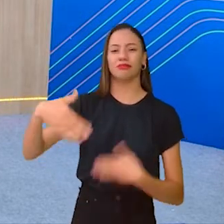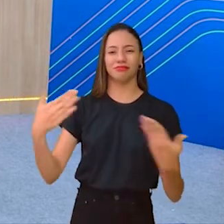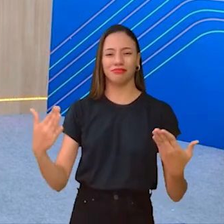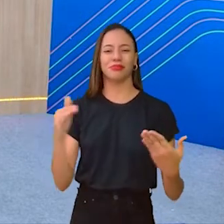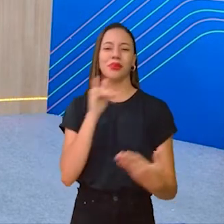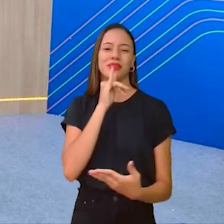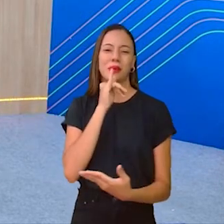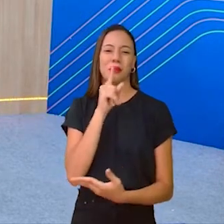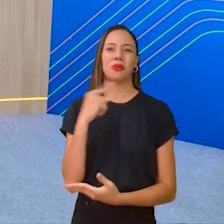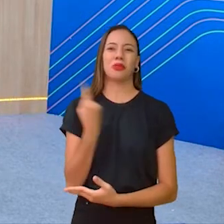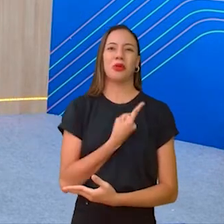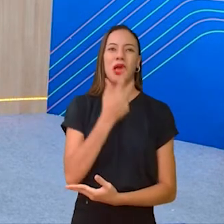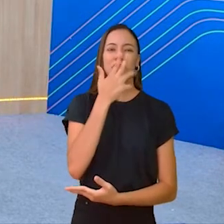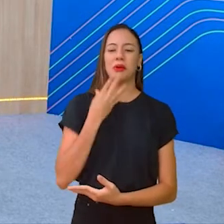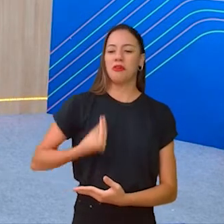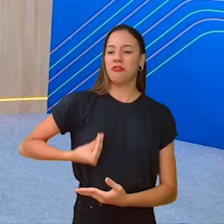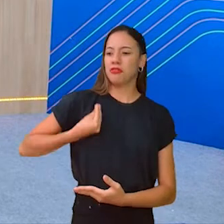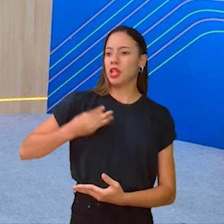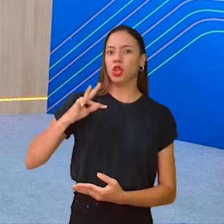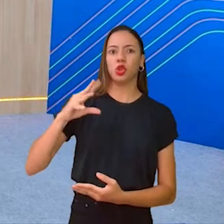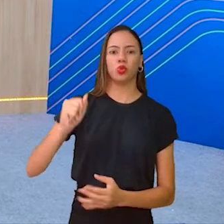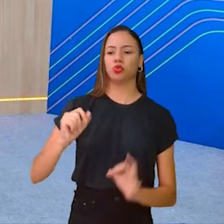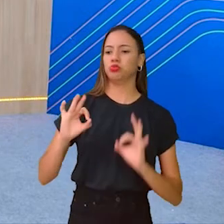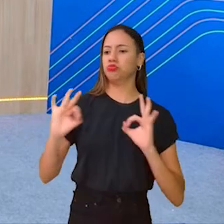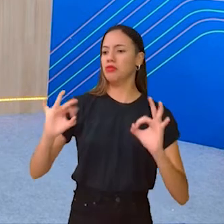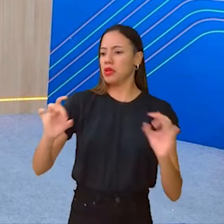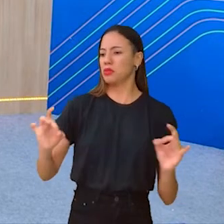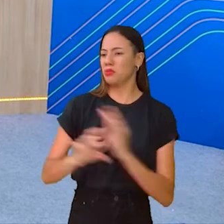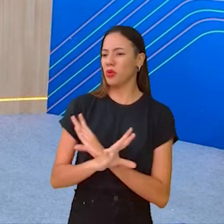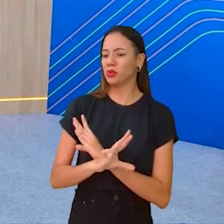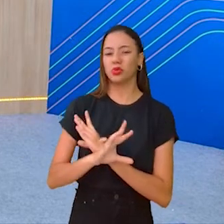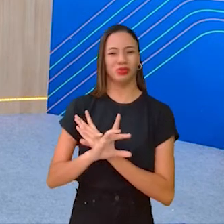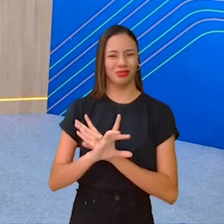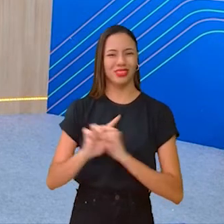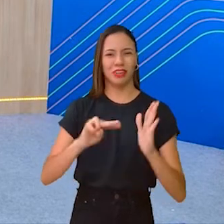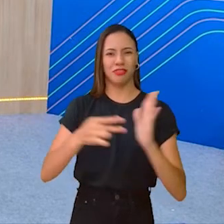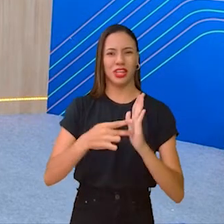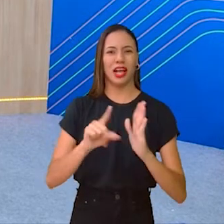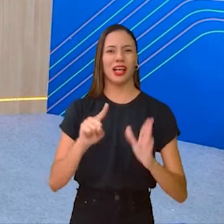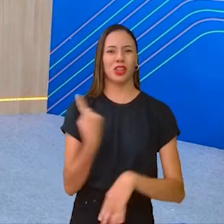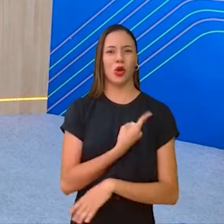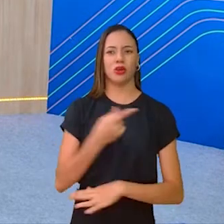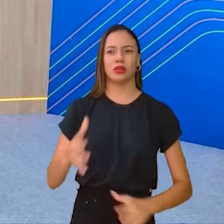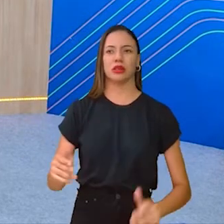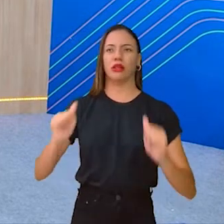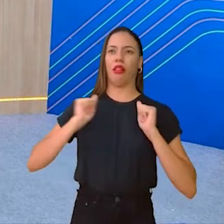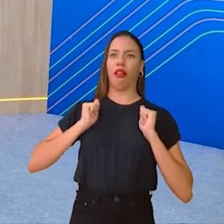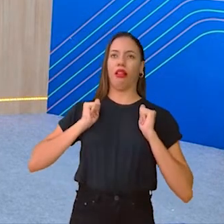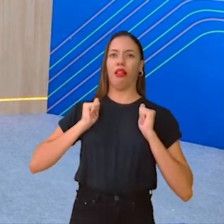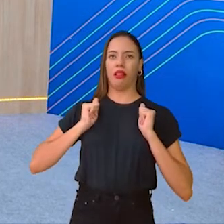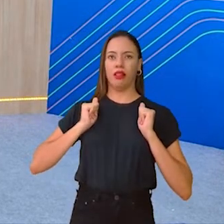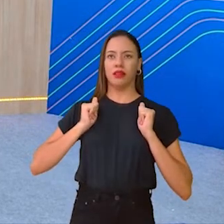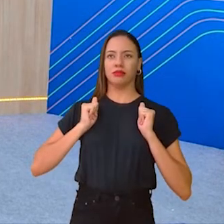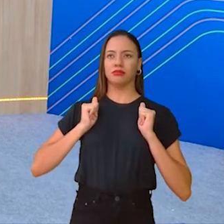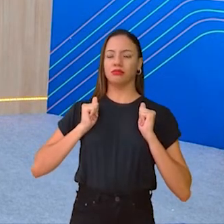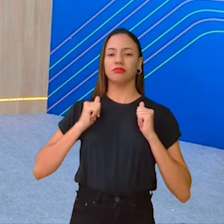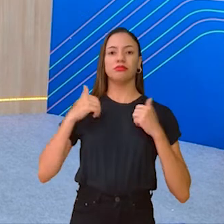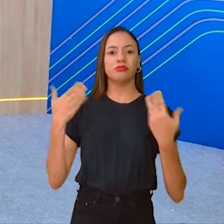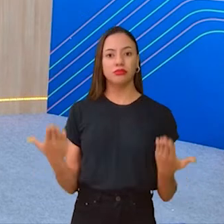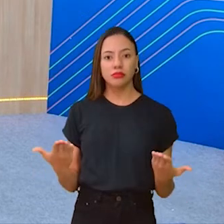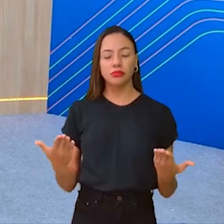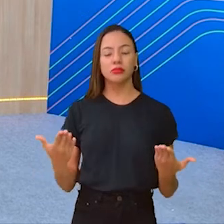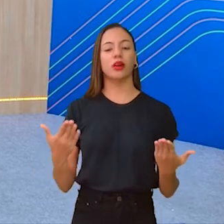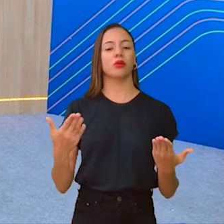está tudo estático, já está tudo perfeito, então já se acomodou, já morreu por dentro, já morreu em vida. Então a gente traz essa ideia